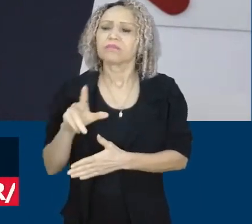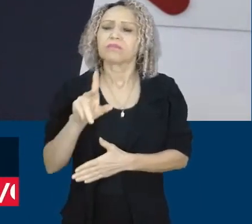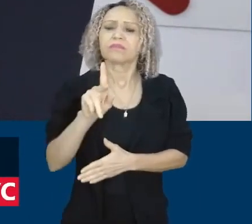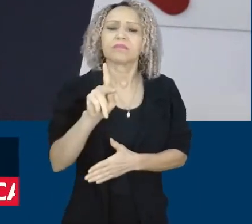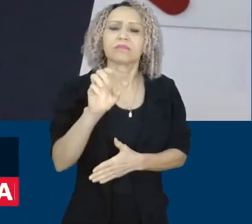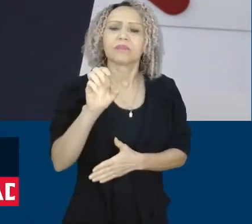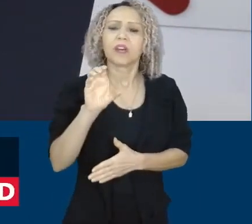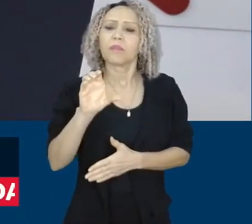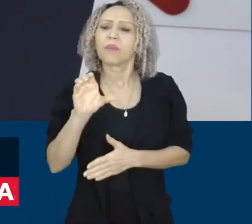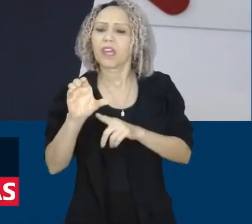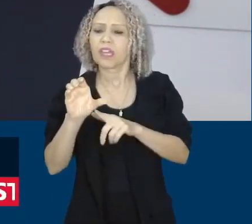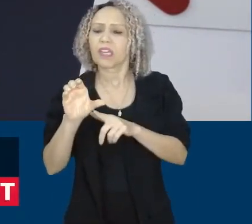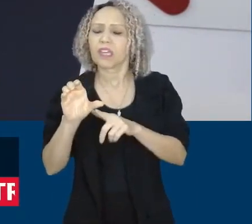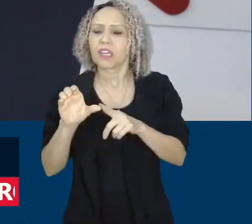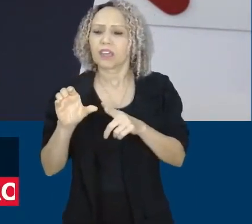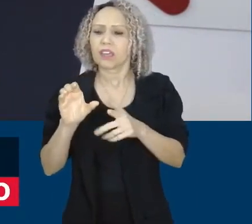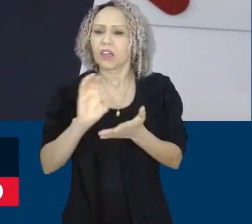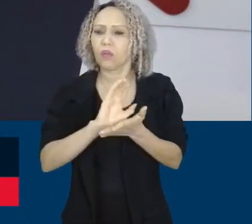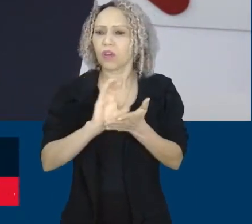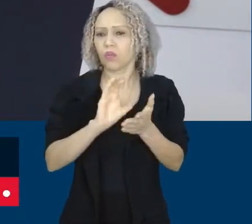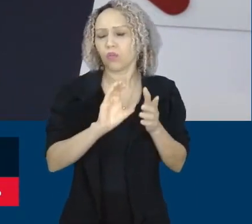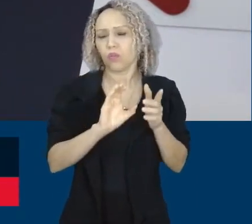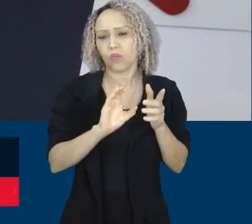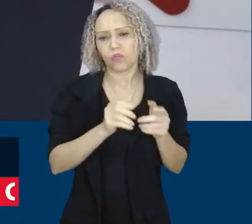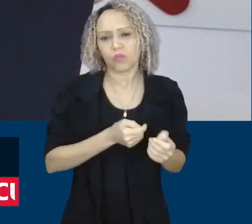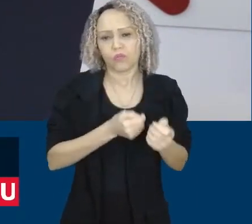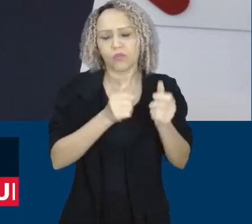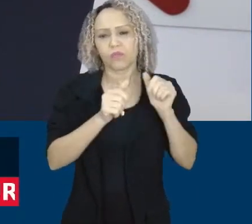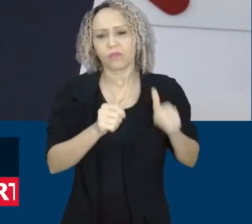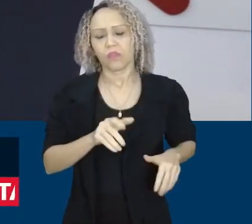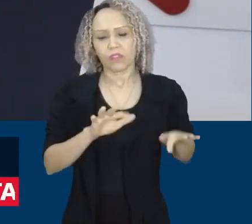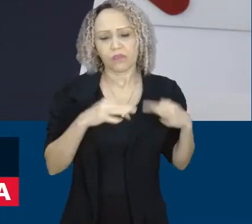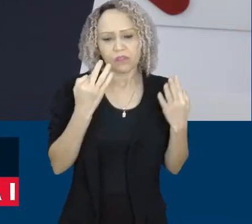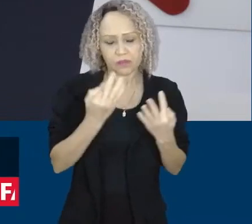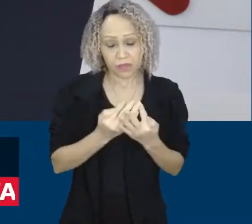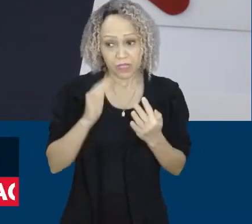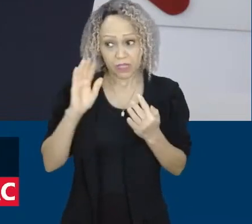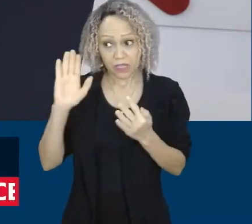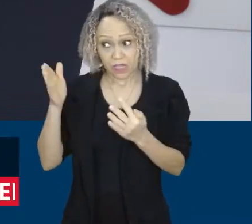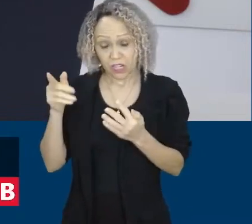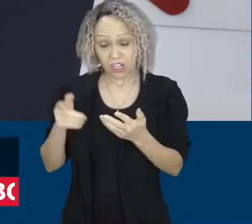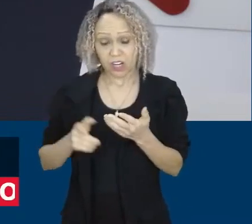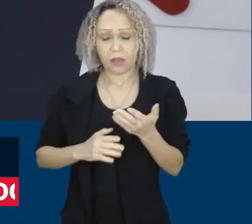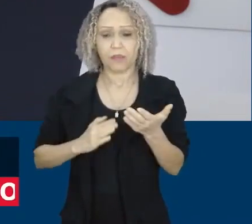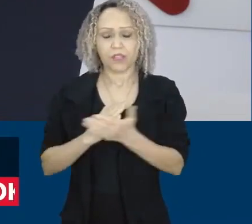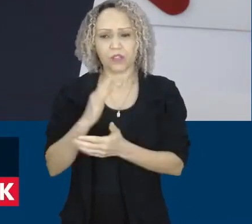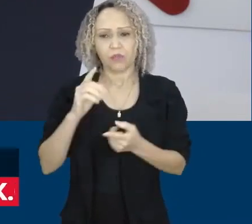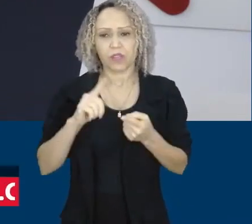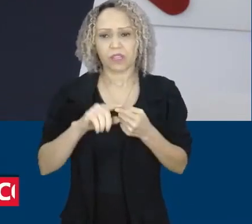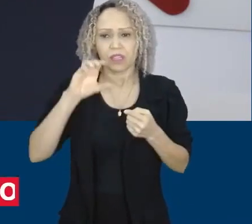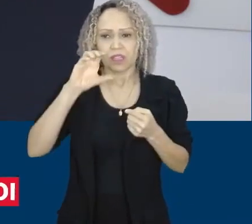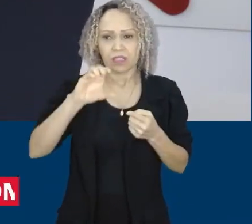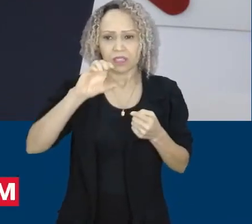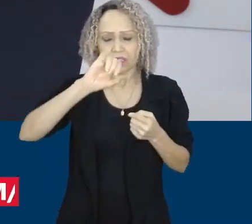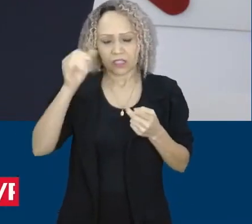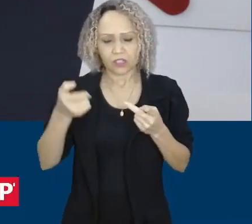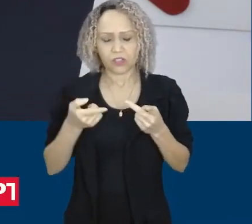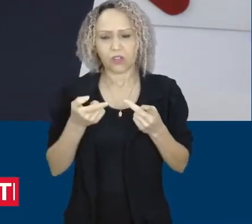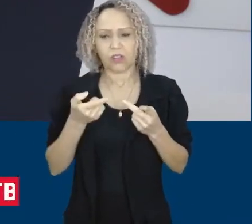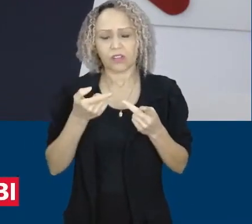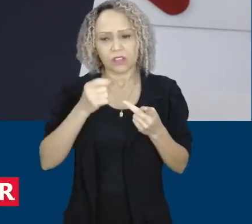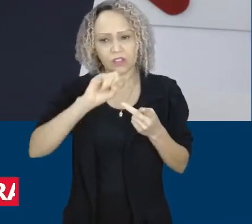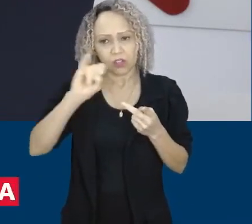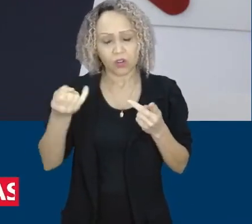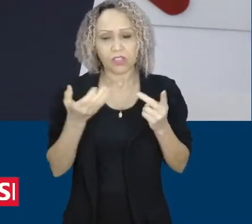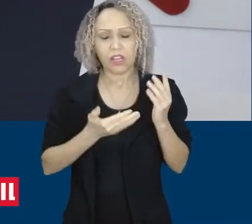né? Passou pelo Senado, na CCJ, duas votações expressivas também na Casa, e o texto